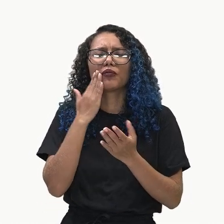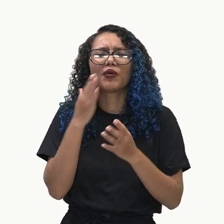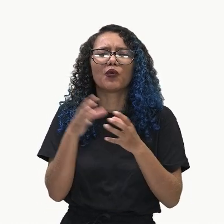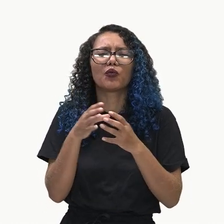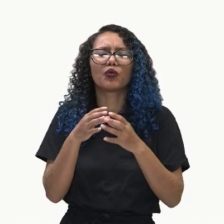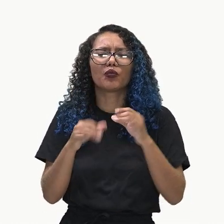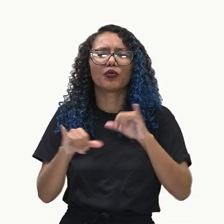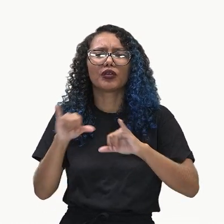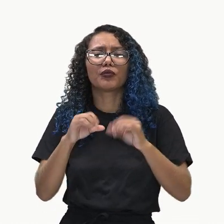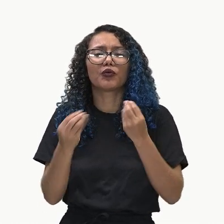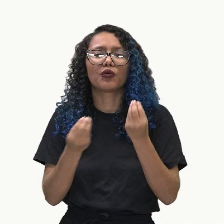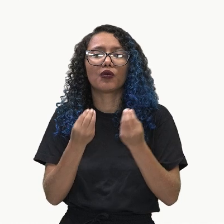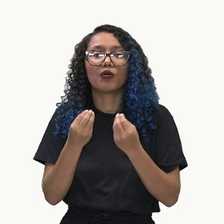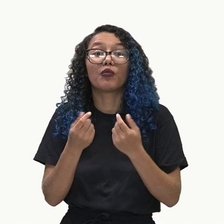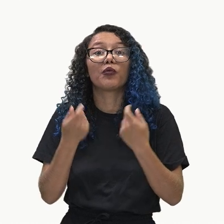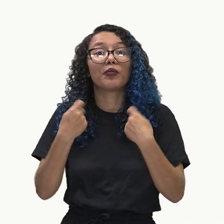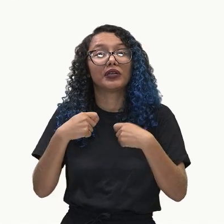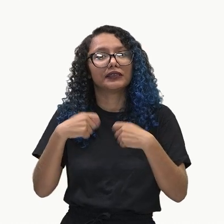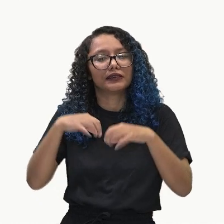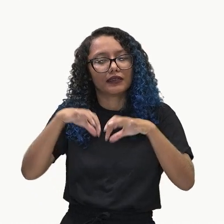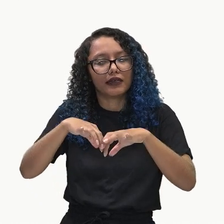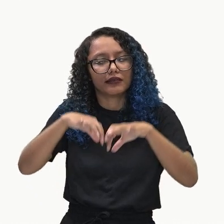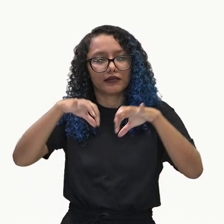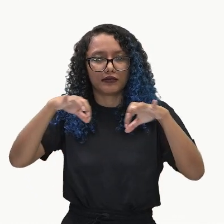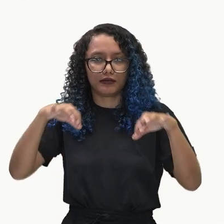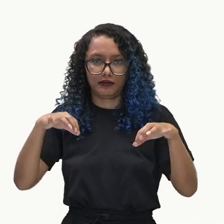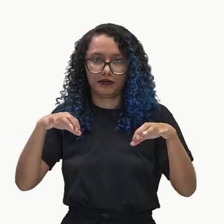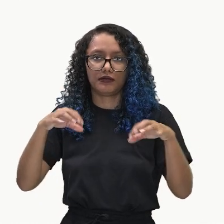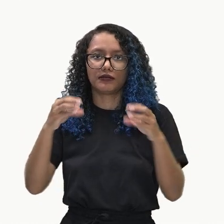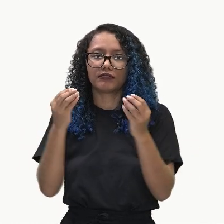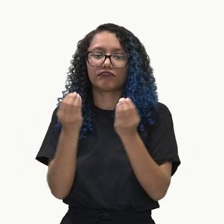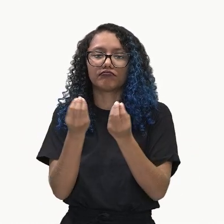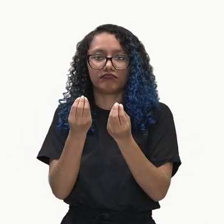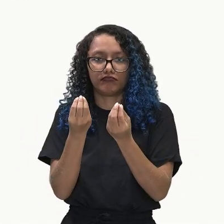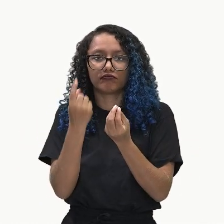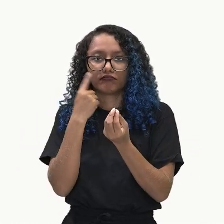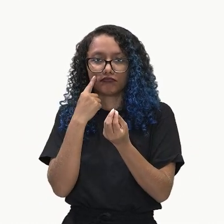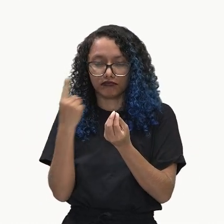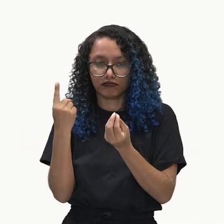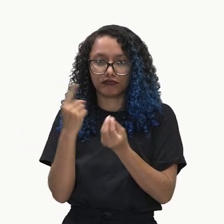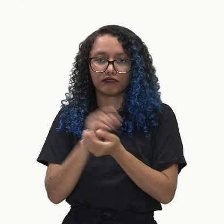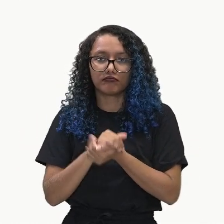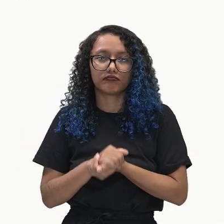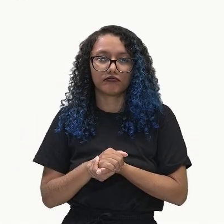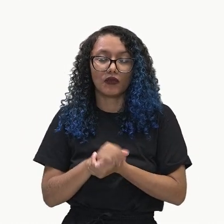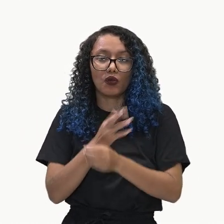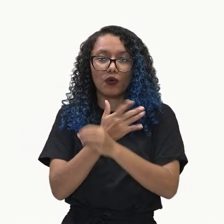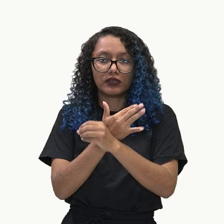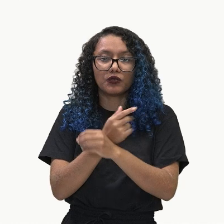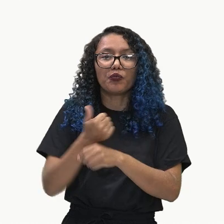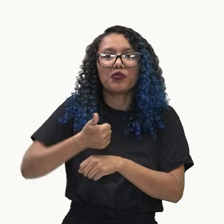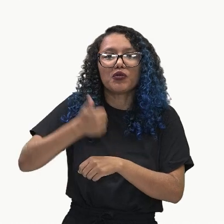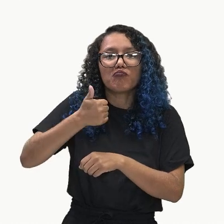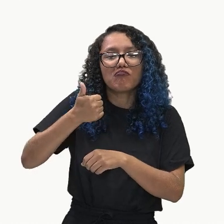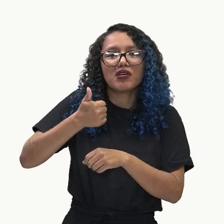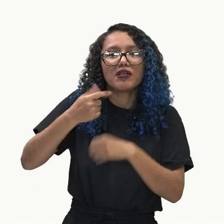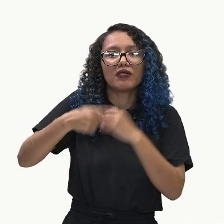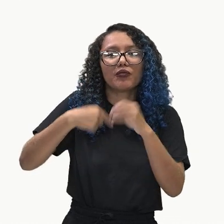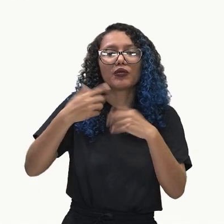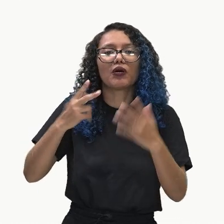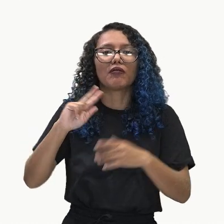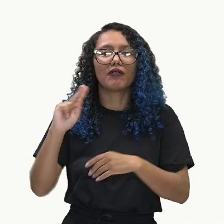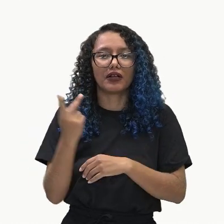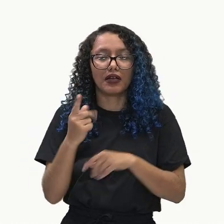você vai dividir o elemento, certo? No ácido, o primeiro elemento tem que ser H. E na base,